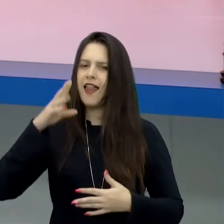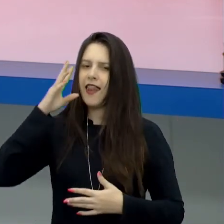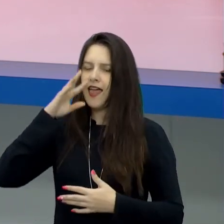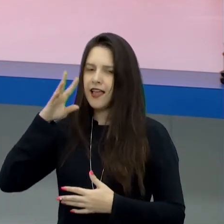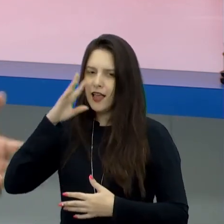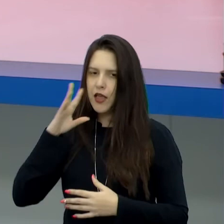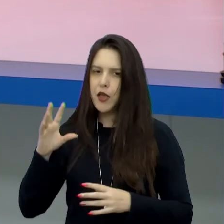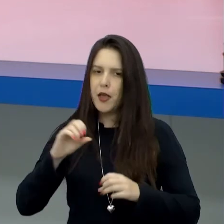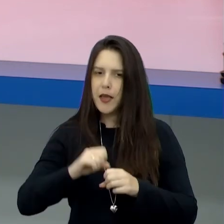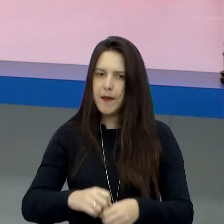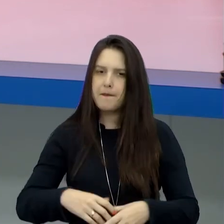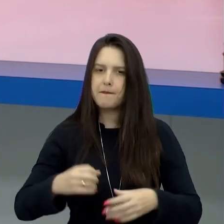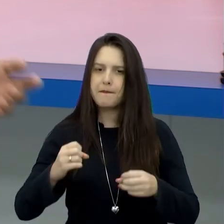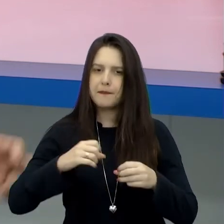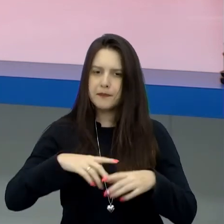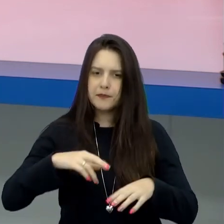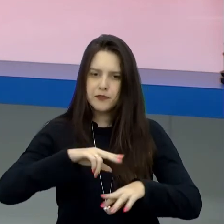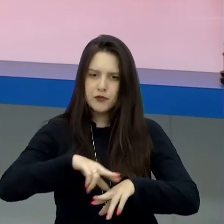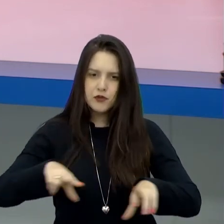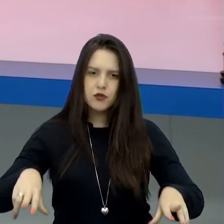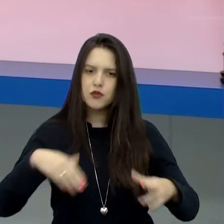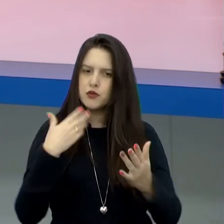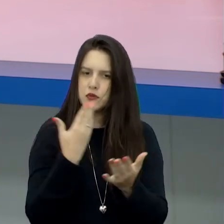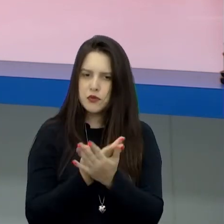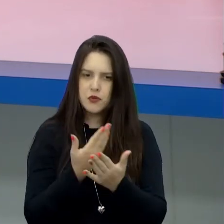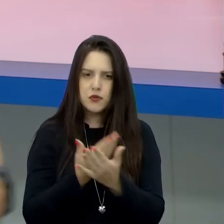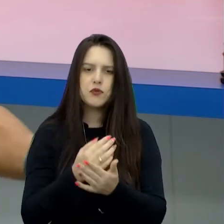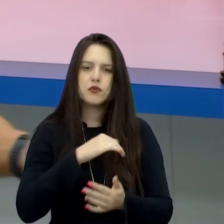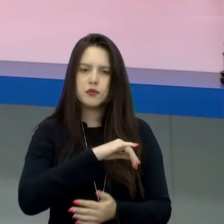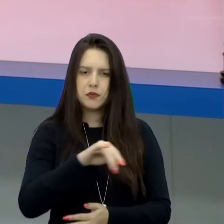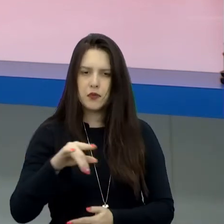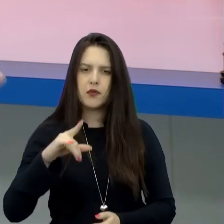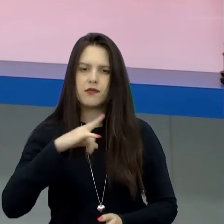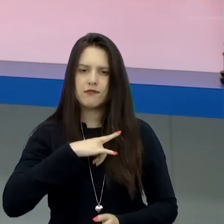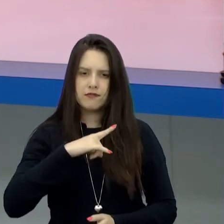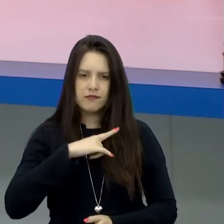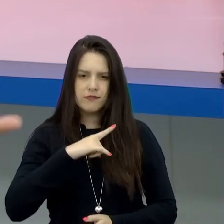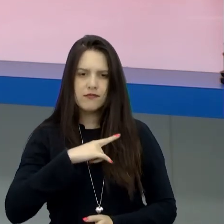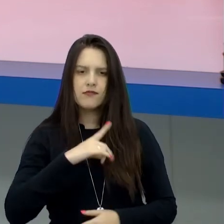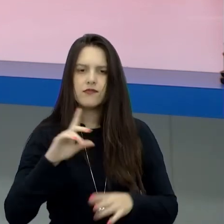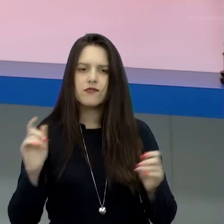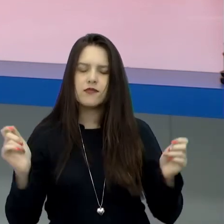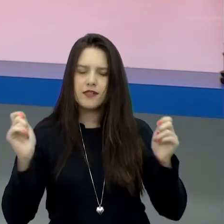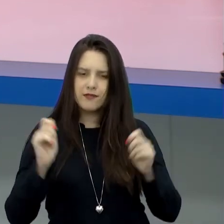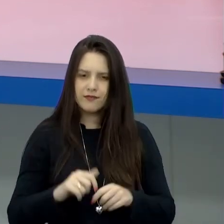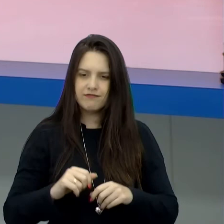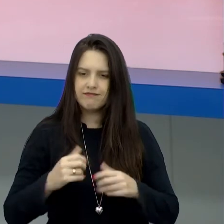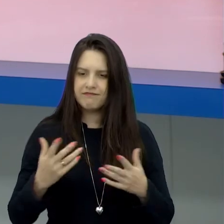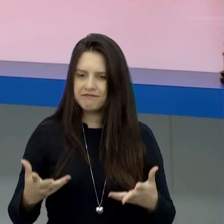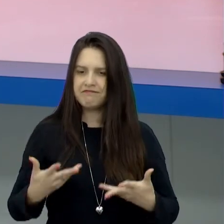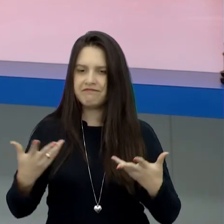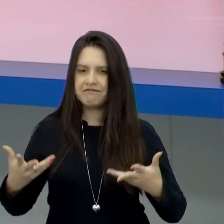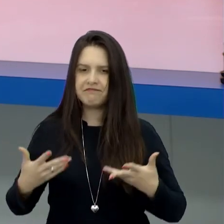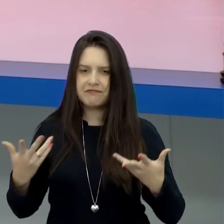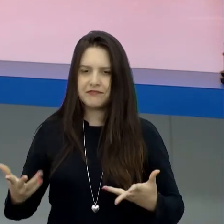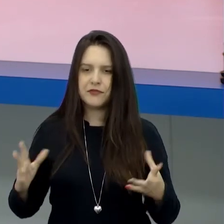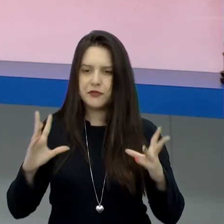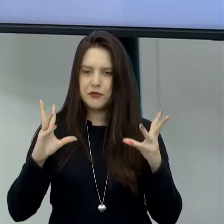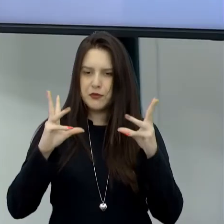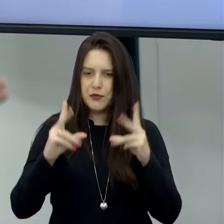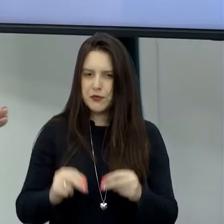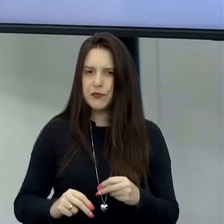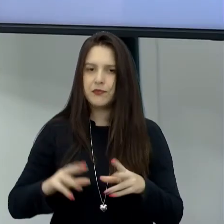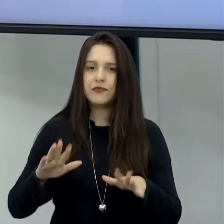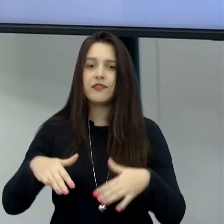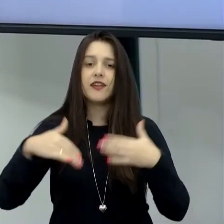o seu aí, replica tudo isso através dos grupos que vocês têm, né, cria um ciclo virtuoso dessa questão toda, né? Até porque